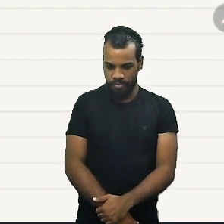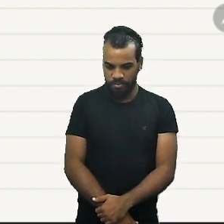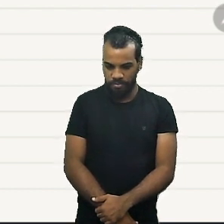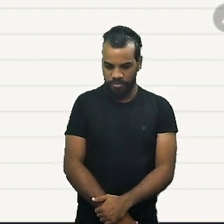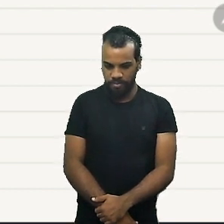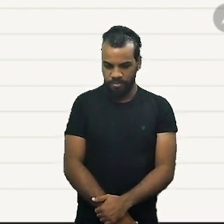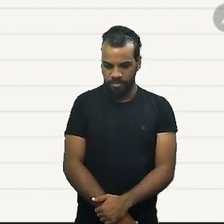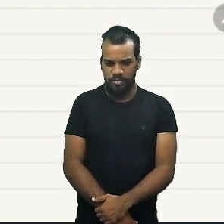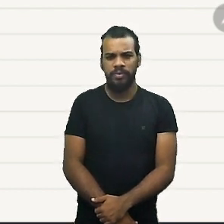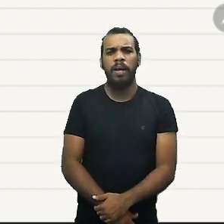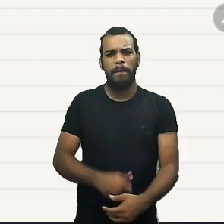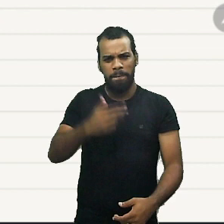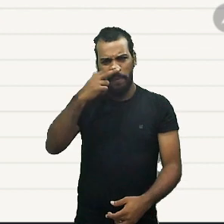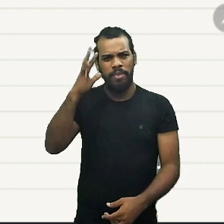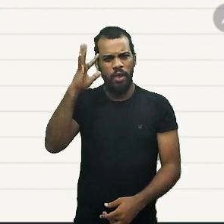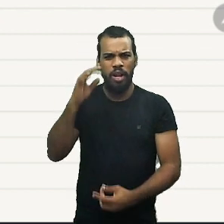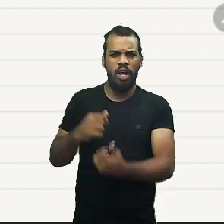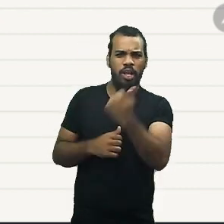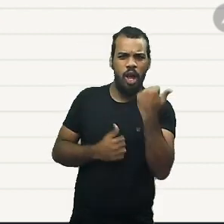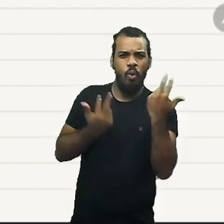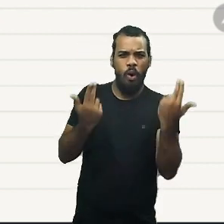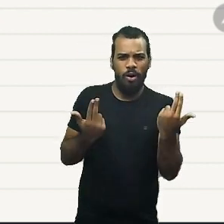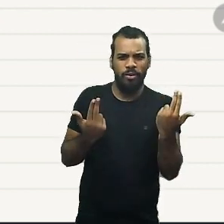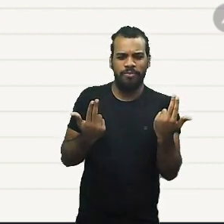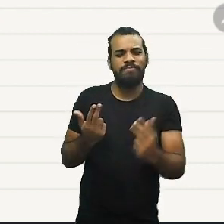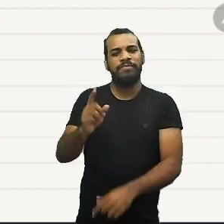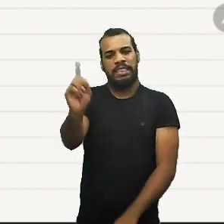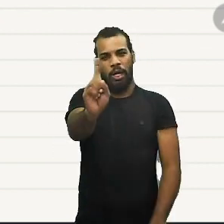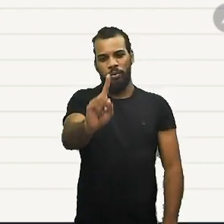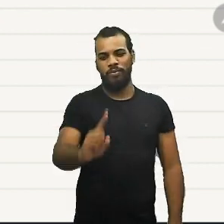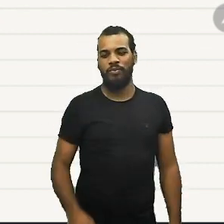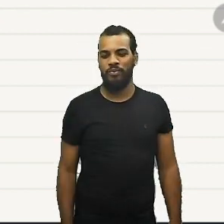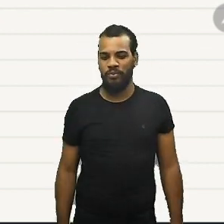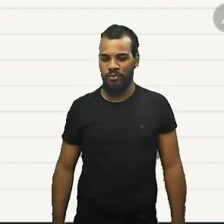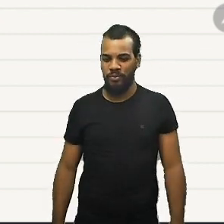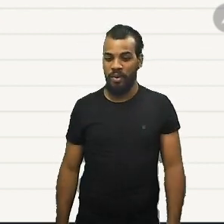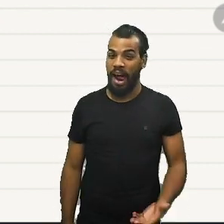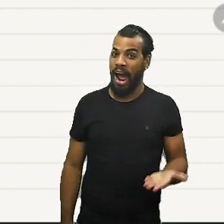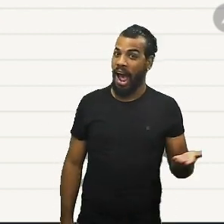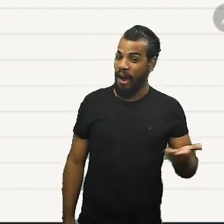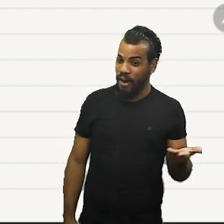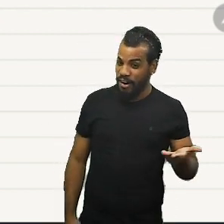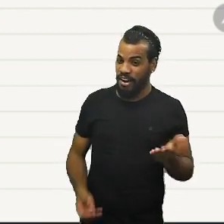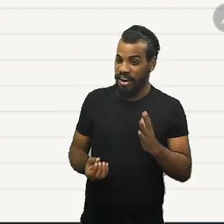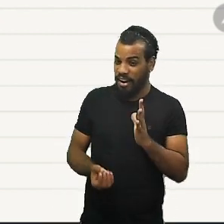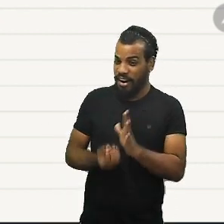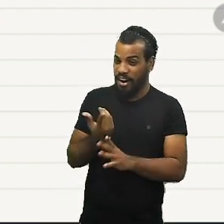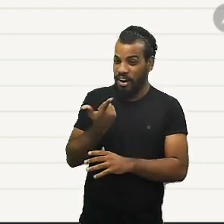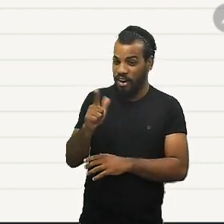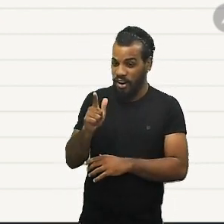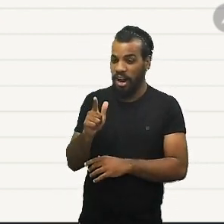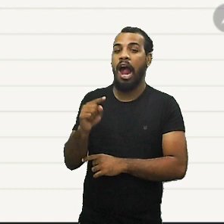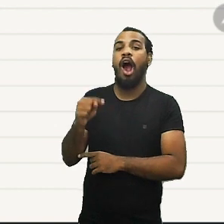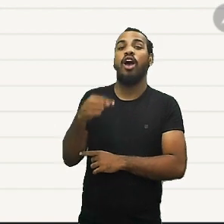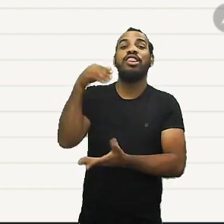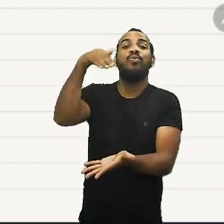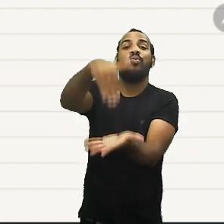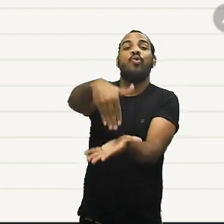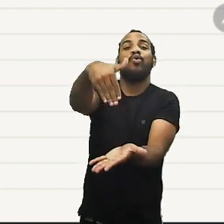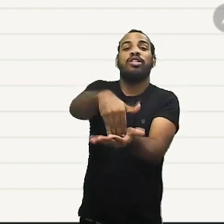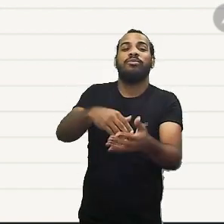Andrei, são os mesmos dos primeiros? Não. Aí agora é que aparecem os caras que fazem